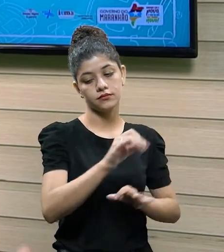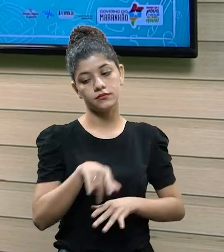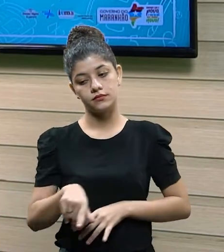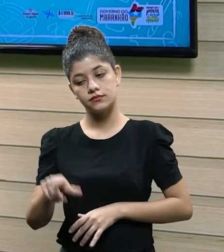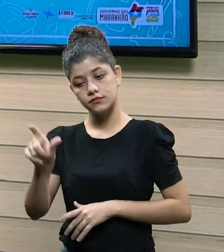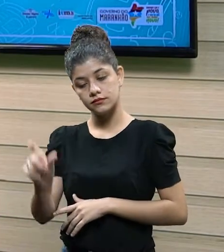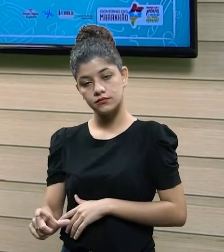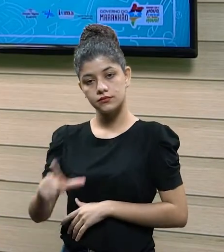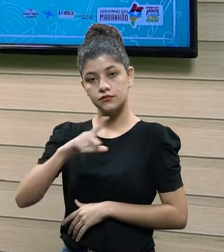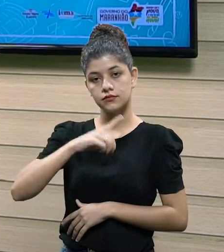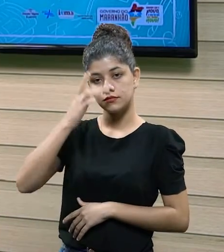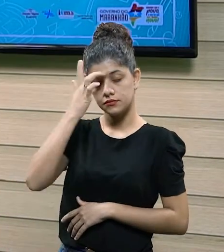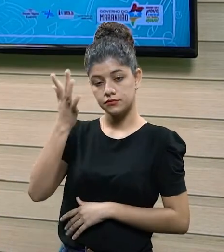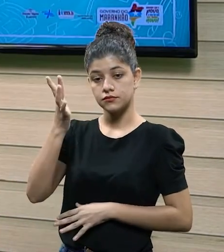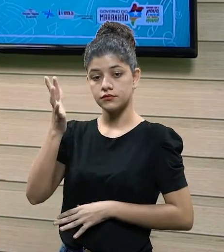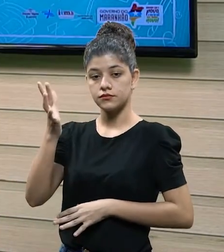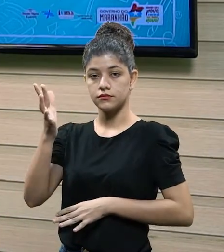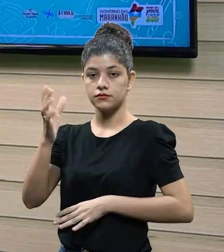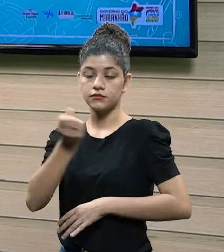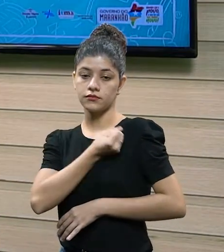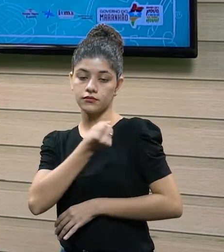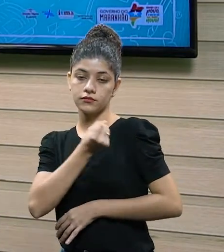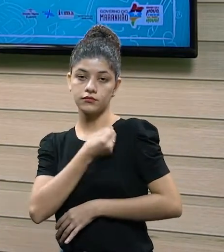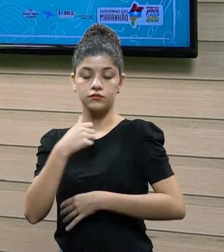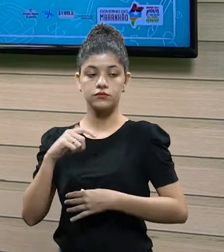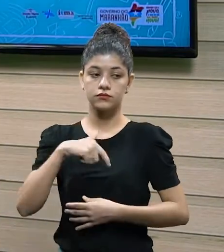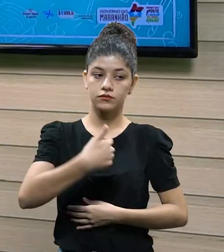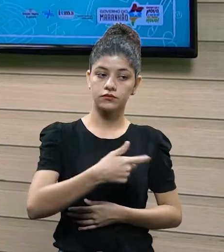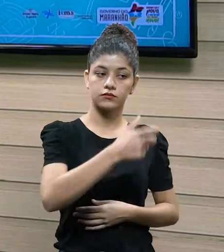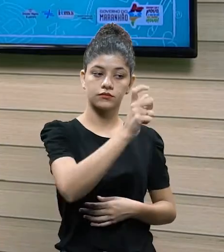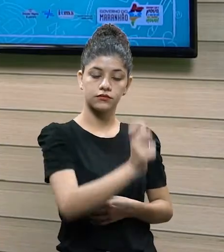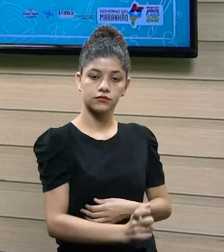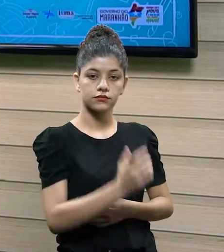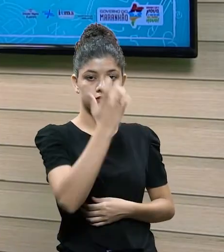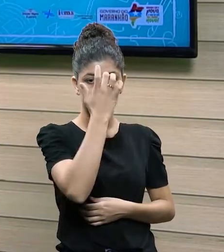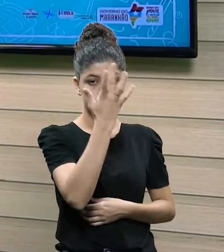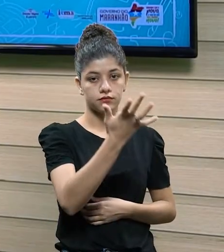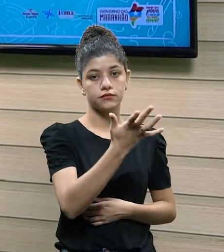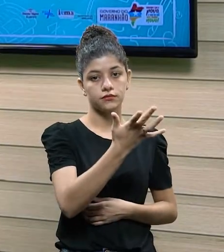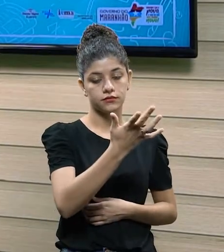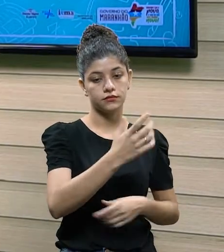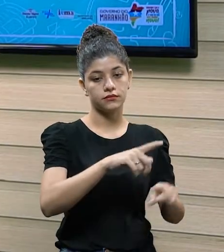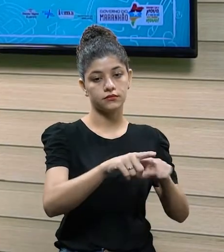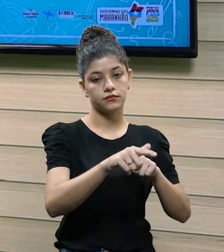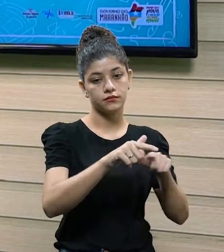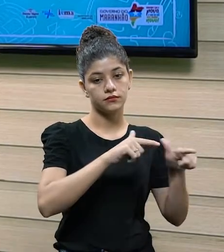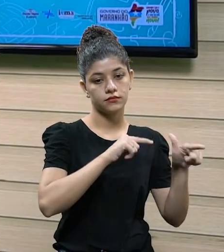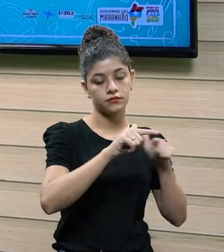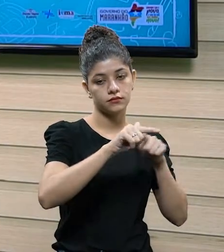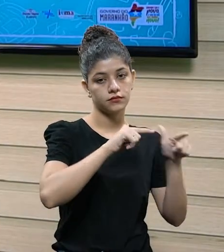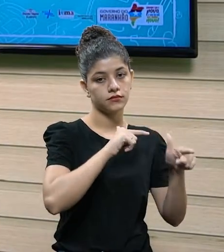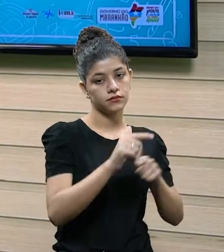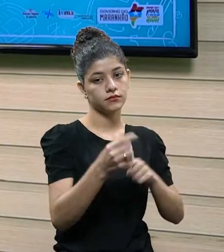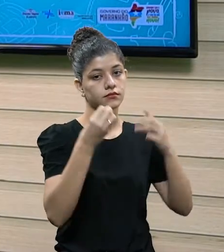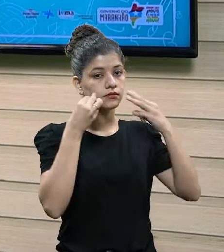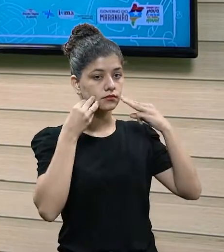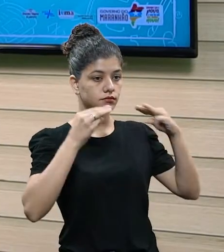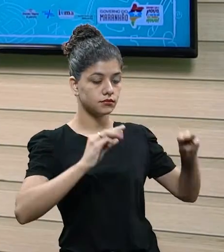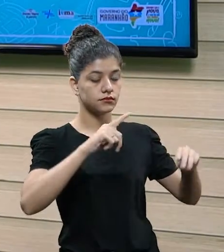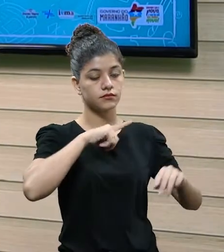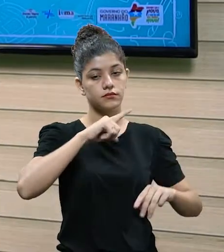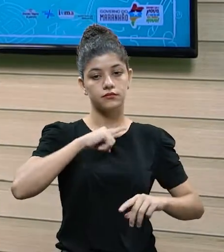números, outro tem facilidade em trabalhar com marketing. Então é muito importante que quando você trabalha com pessoas, você trabalha com equipe, que você